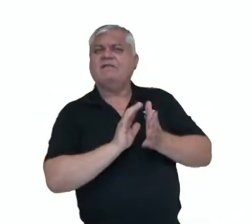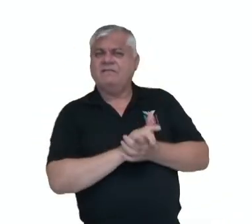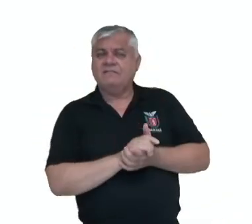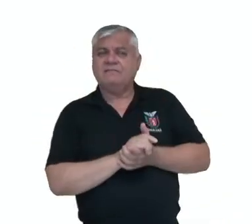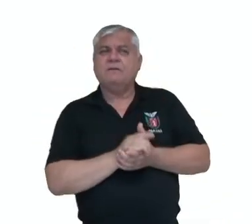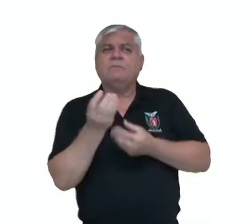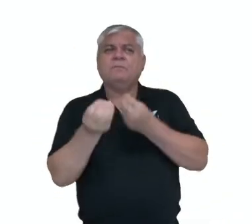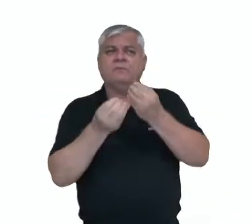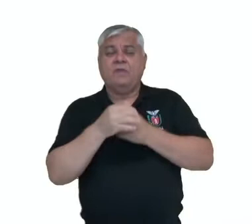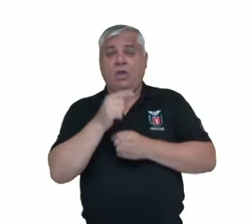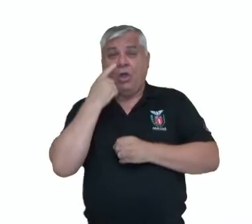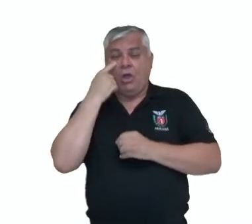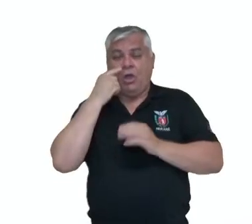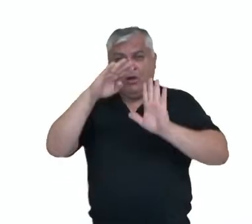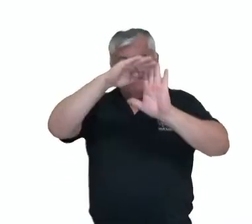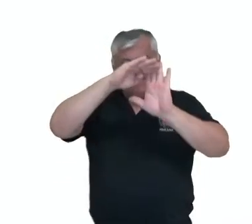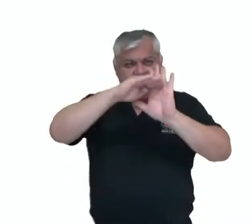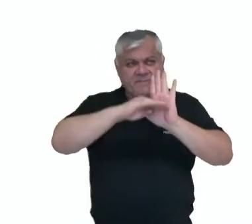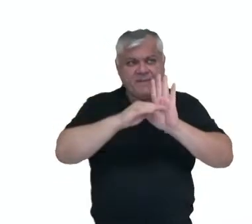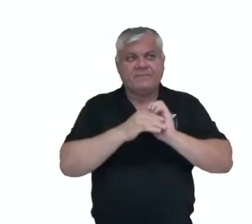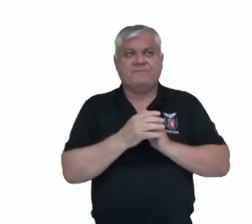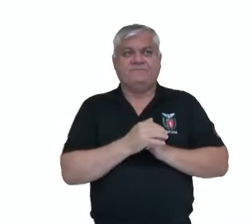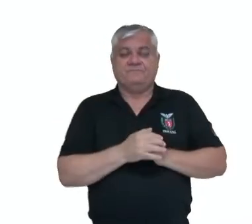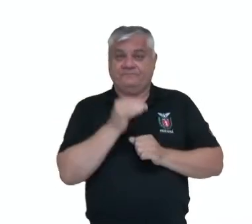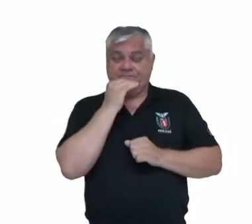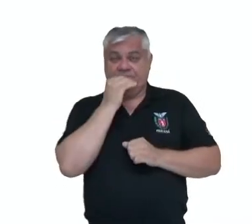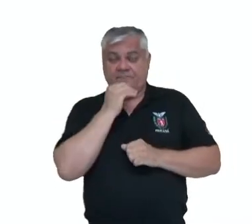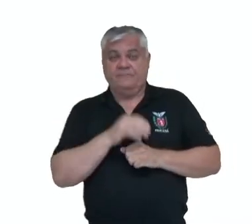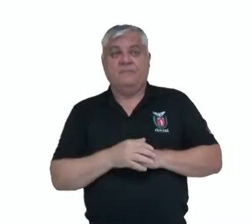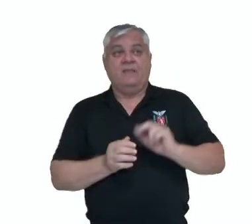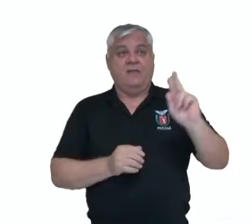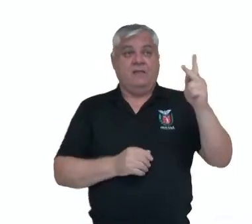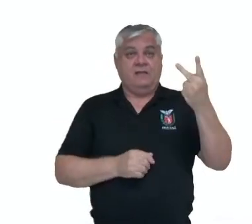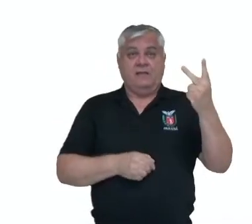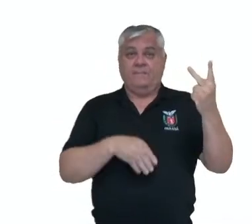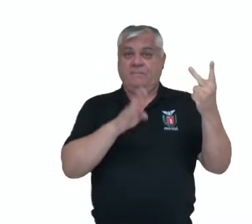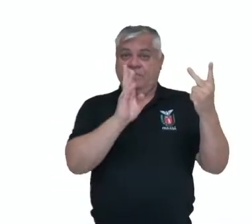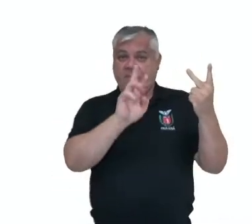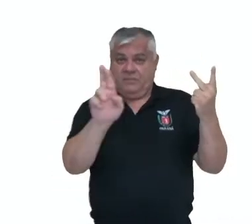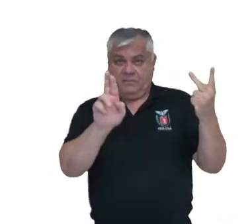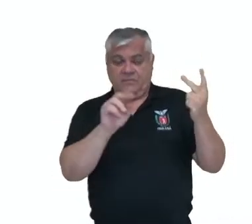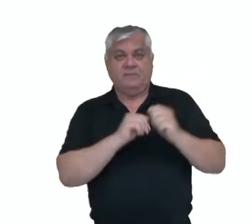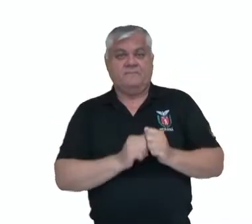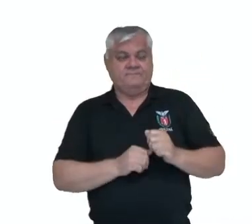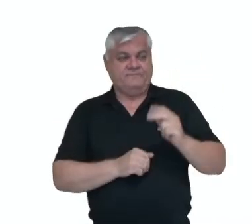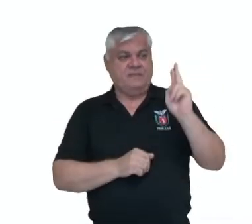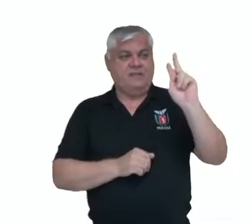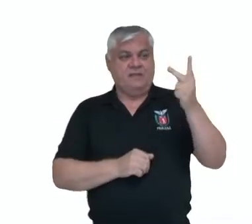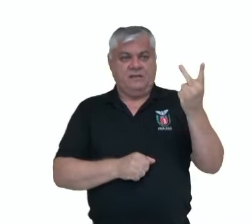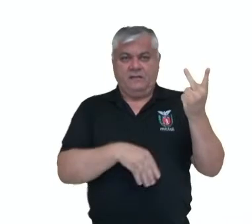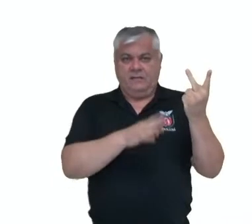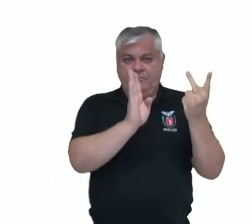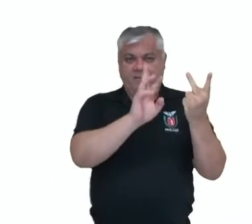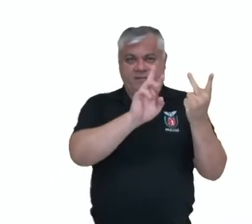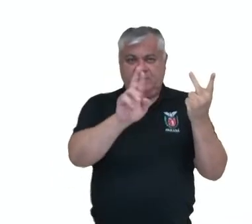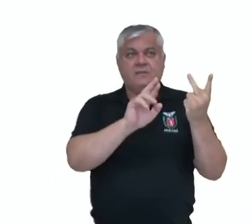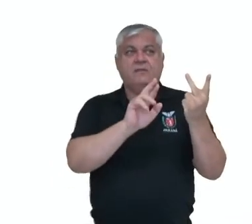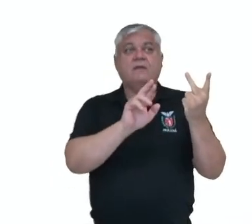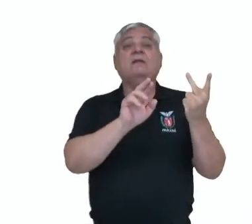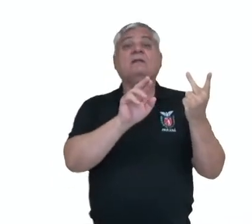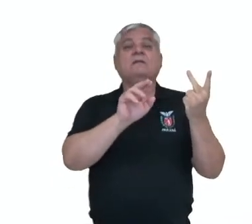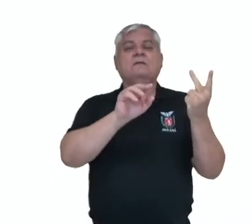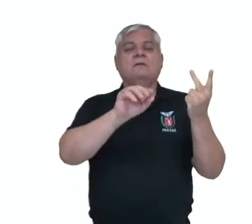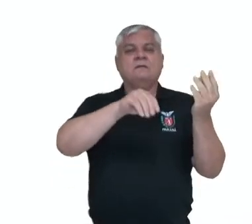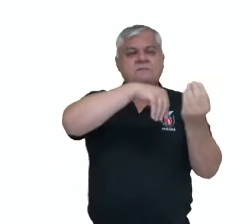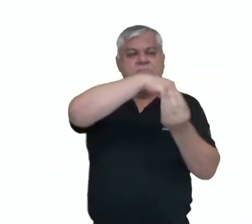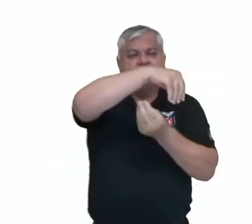dizer o seguinte, observe aqui, ó, um haleto de hidrogênio, tá? Um HBr. Ele vai